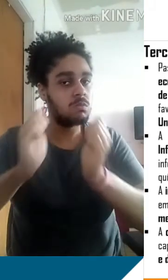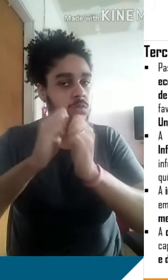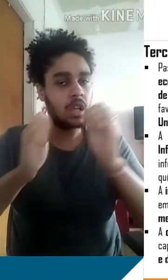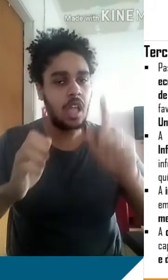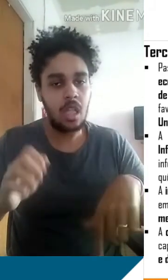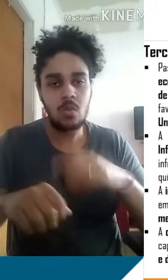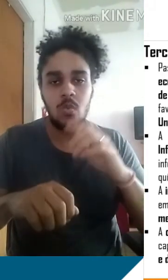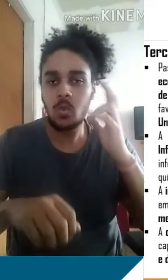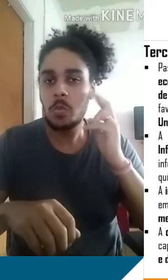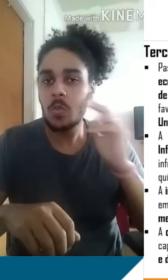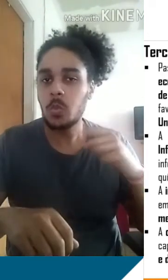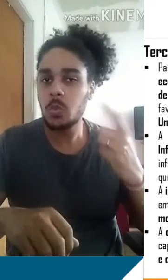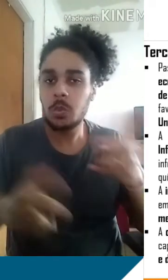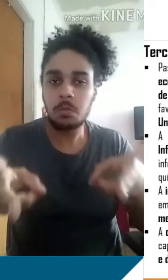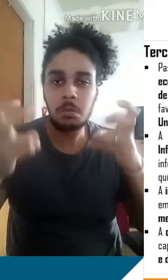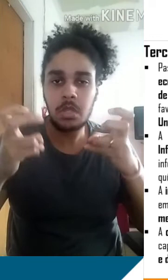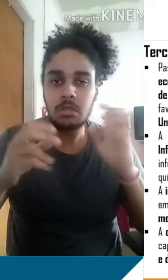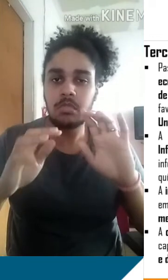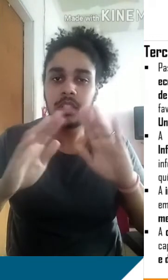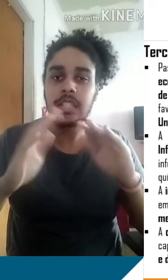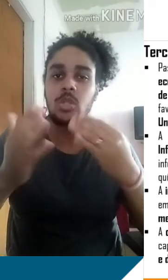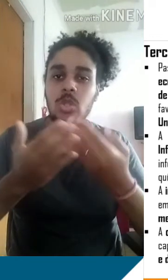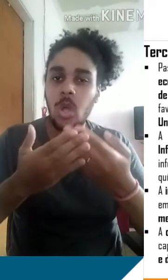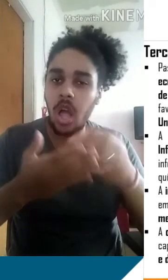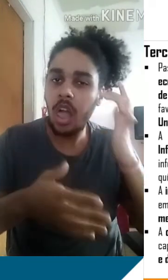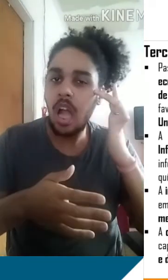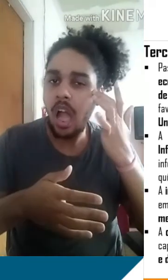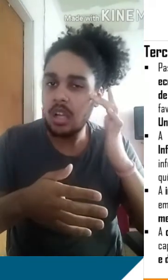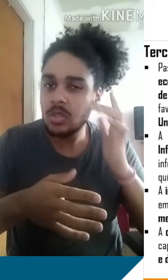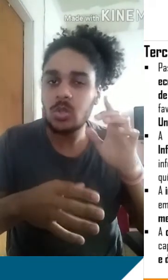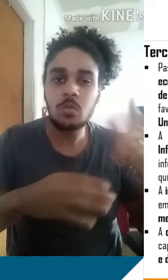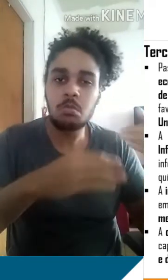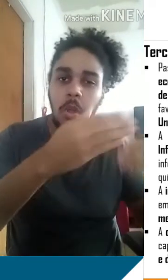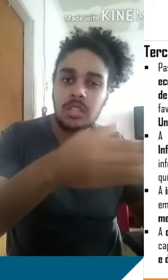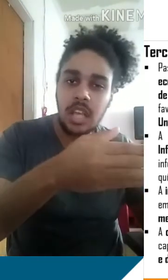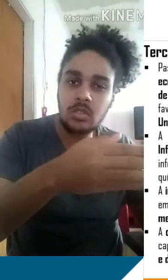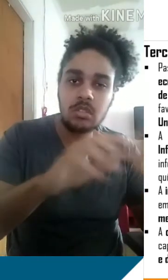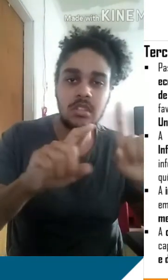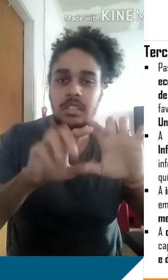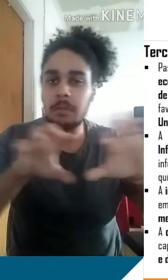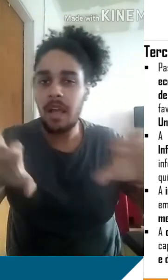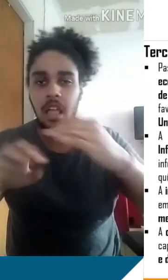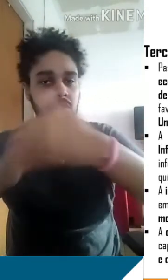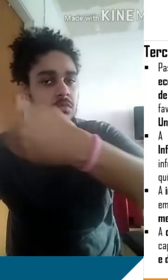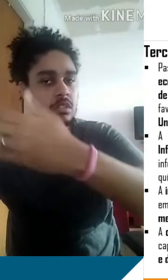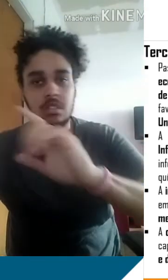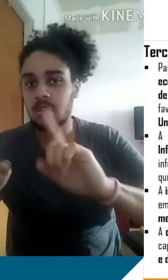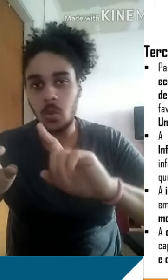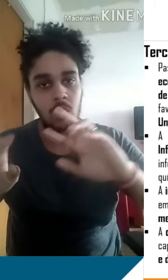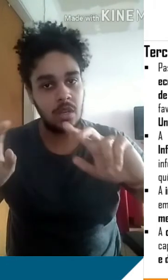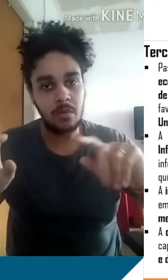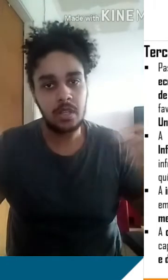processo exclui o outro, sendo que a gente está falando sobre história, e a gente está falando sobre diferentes processos que se acumulam pelo espaço geográfico, como coloca o próprio